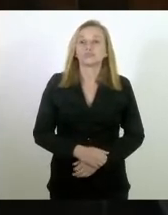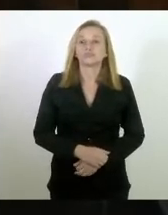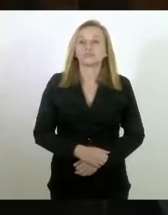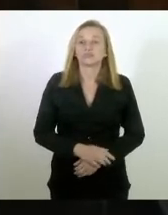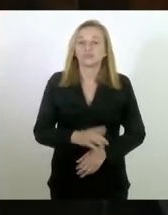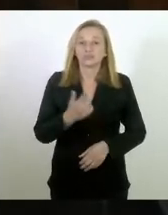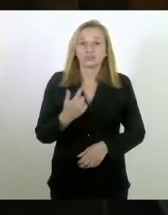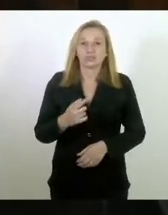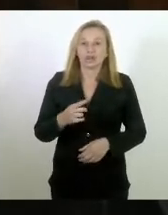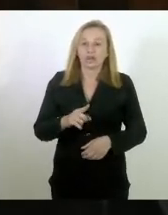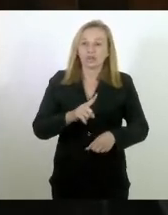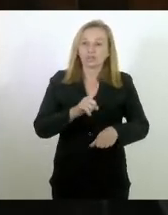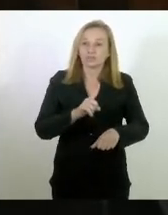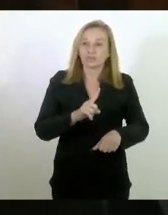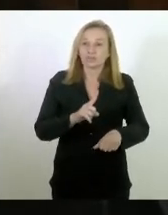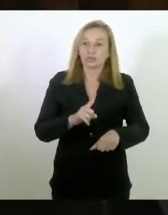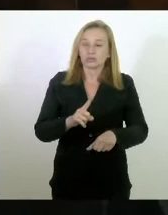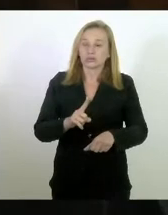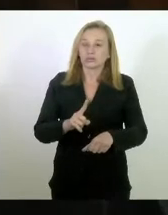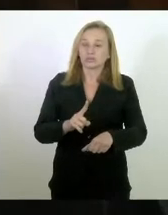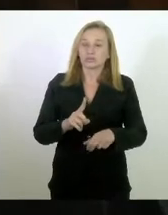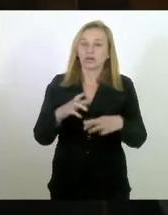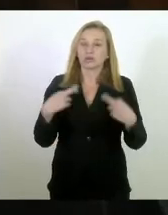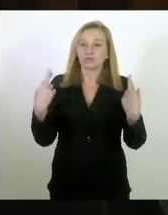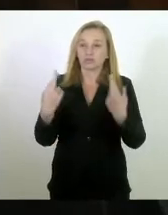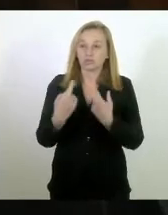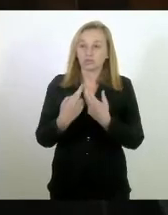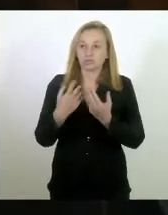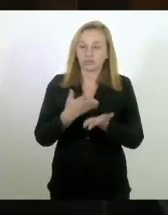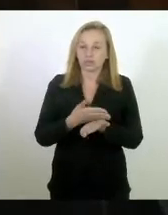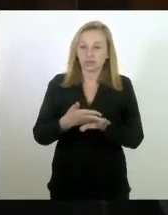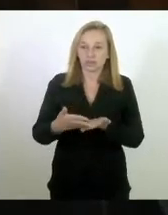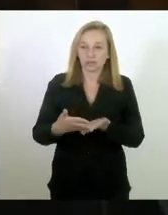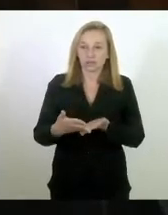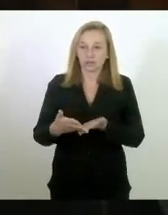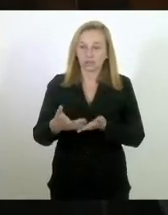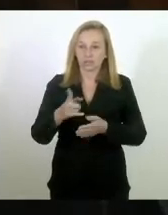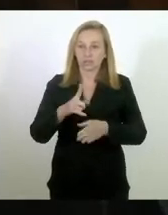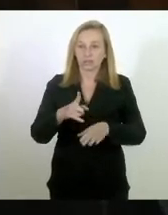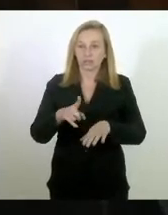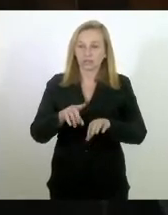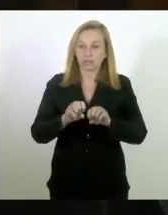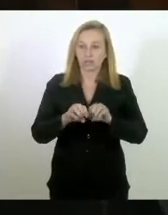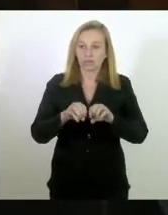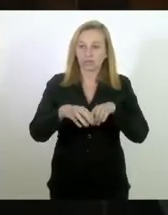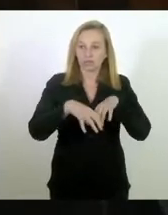expediente inicial de forma presencial ou remota